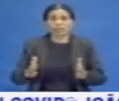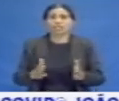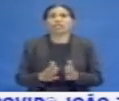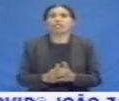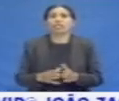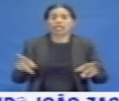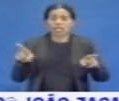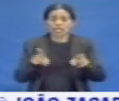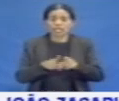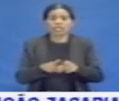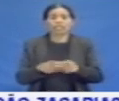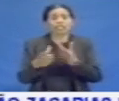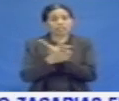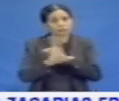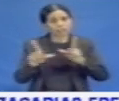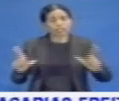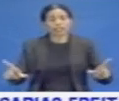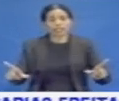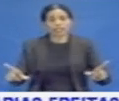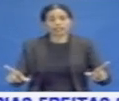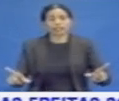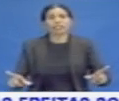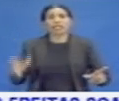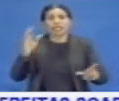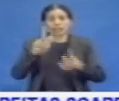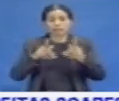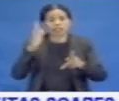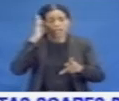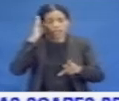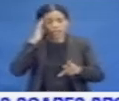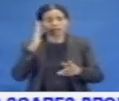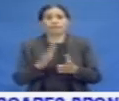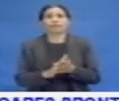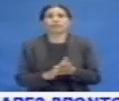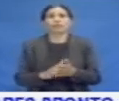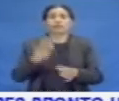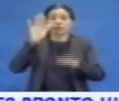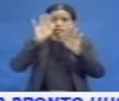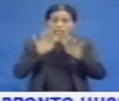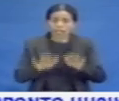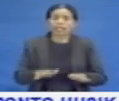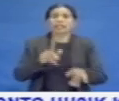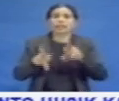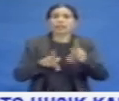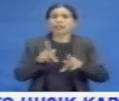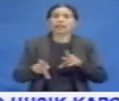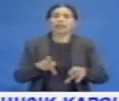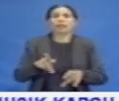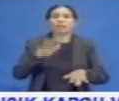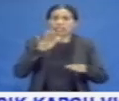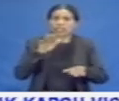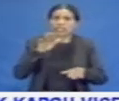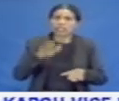ba liberdade imprensa no espírito Constituição RTL, hori hanehan povo que será. Presidente